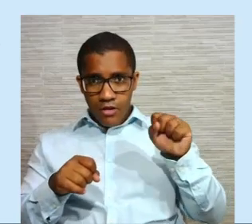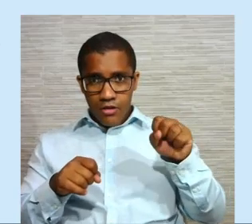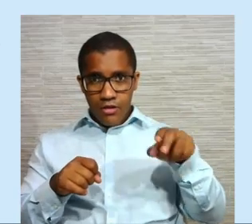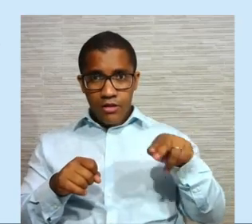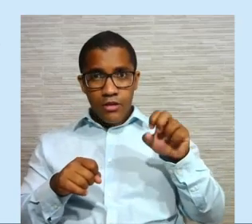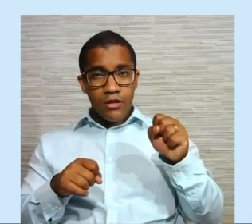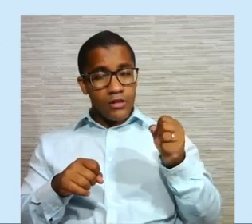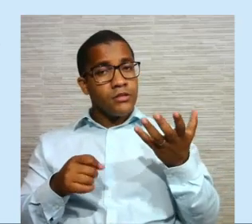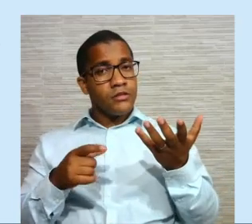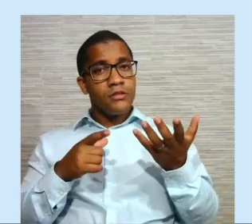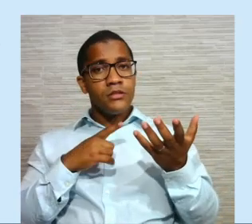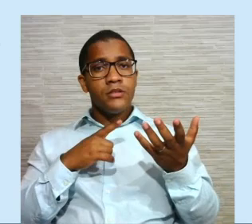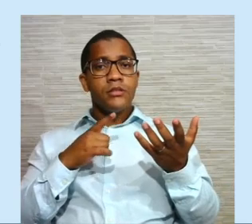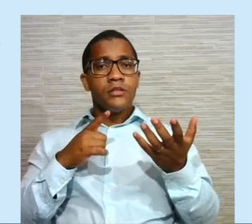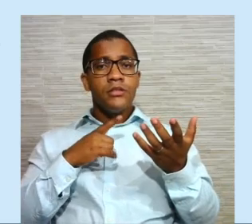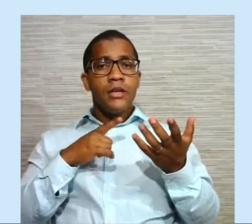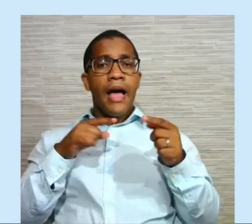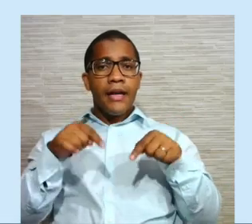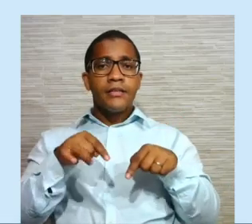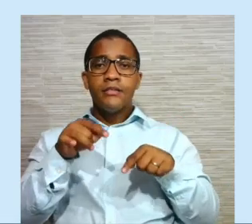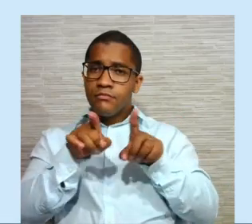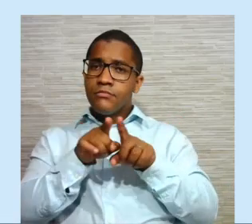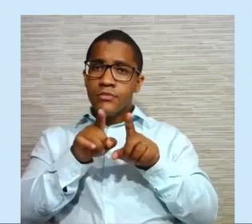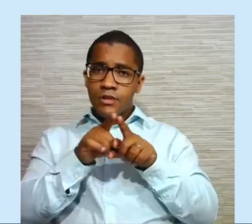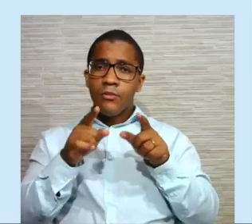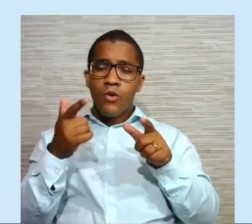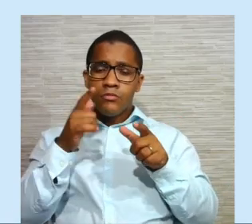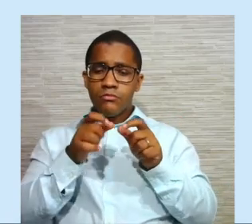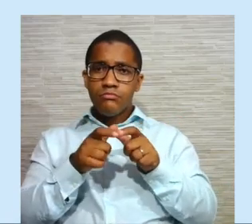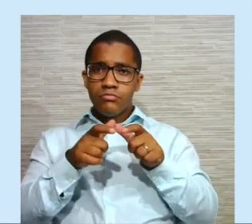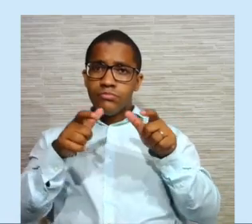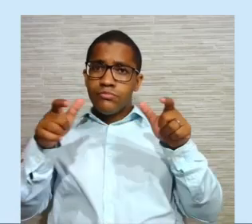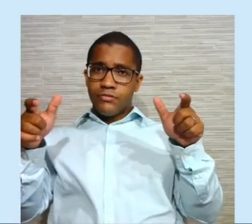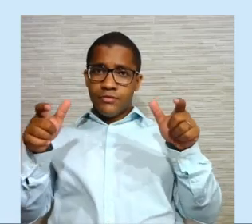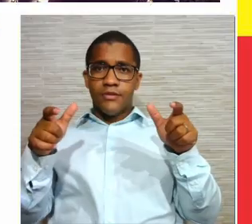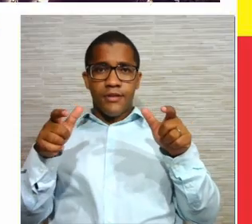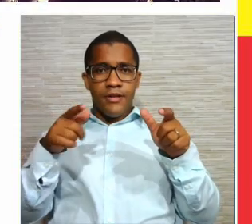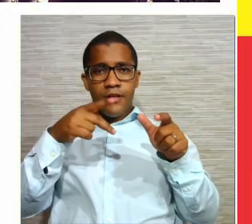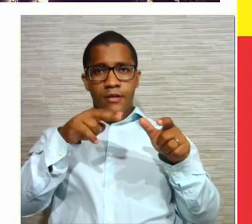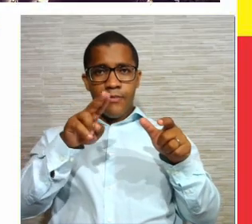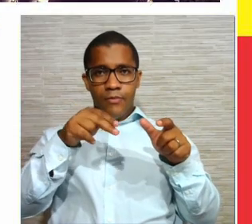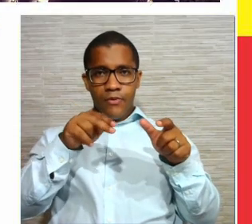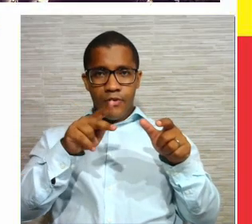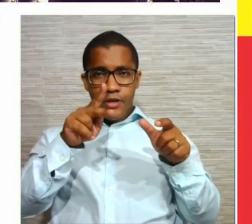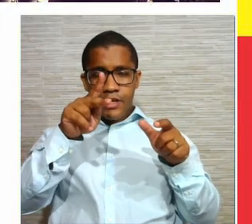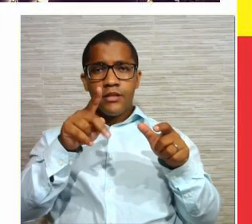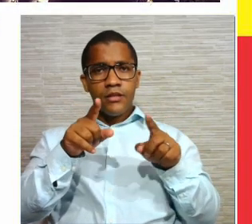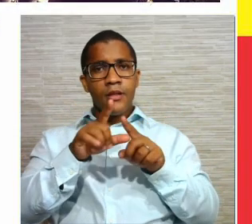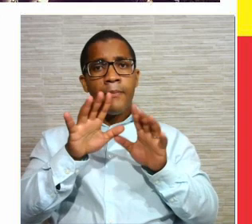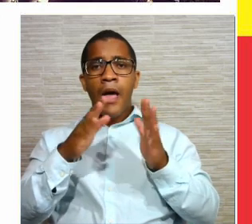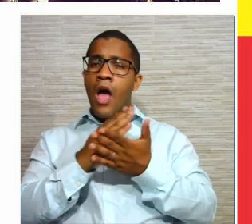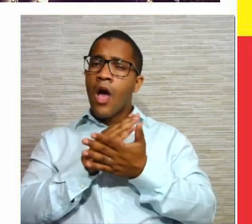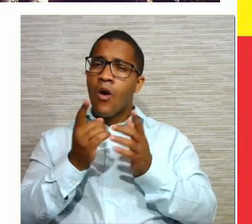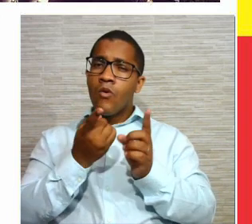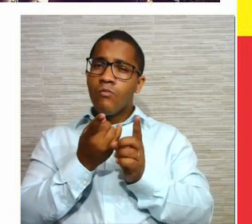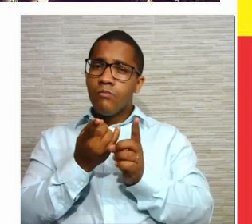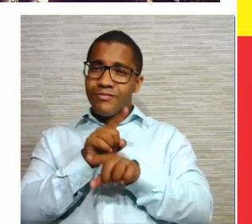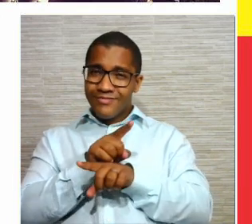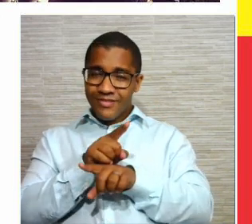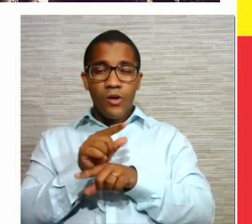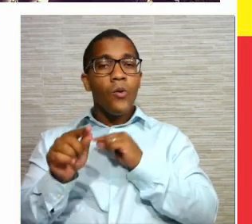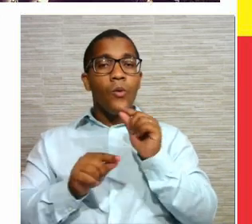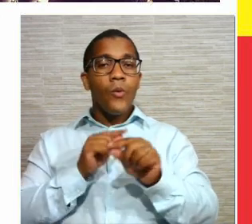populares. Então, aqui também começou a ter uma movimentação do punk. E tem algumas controvérsias, né, sobre